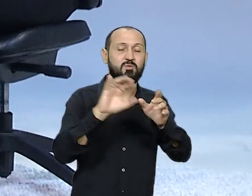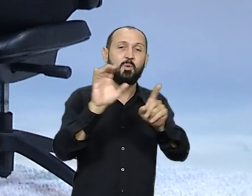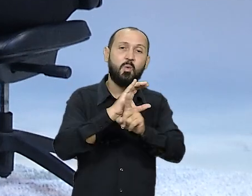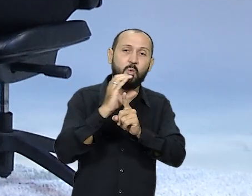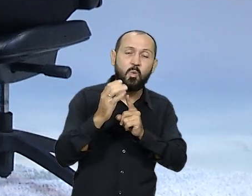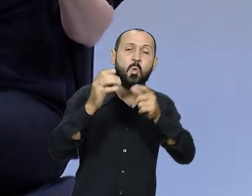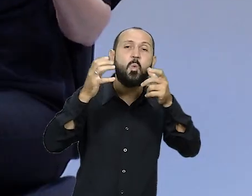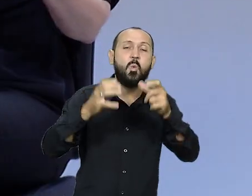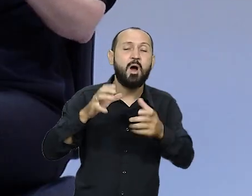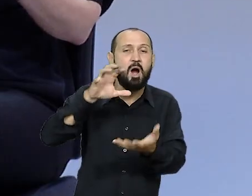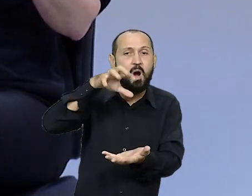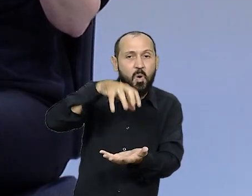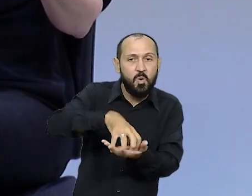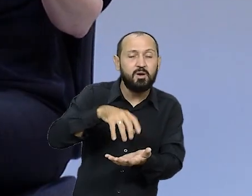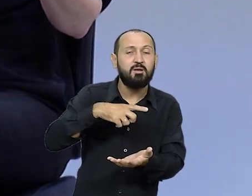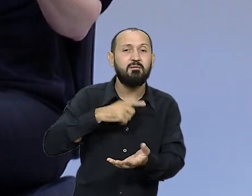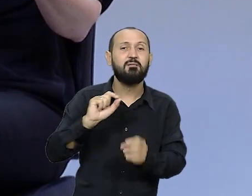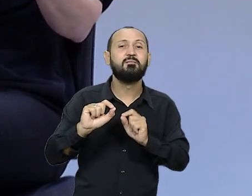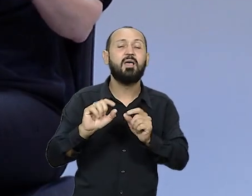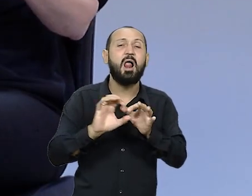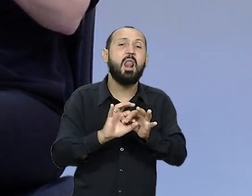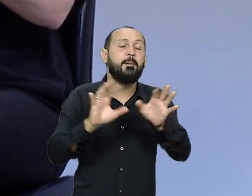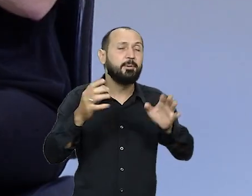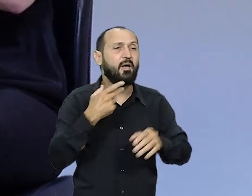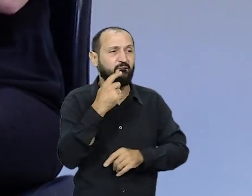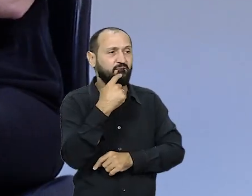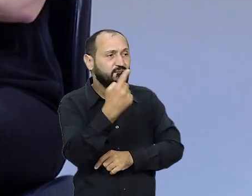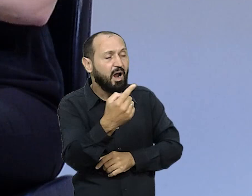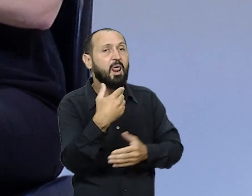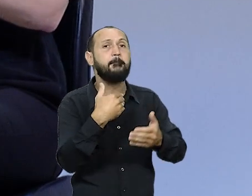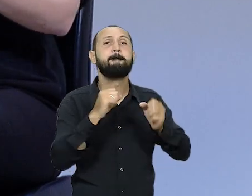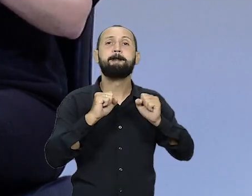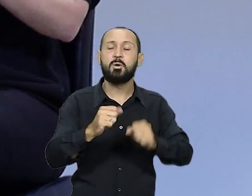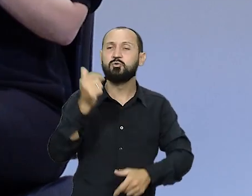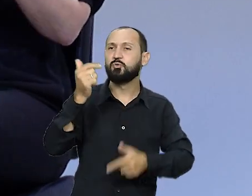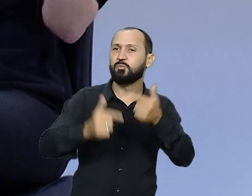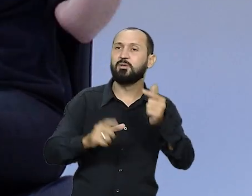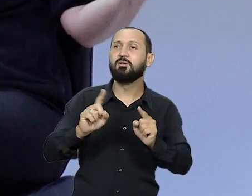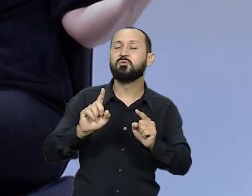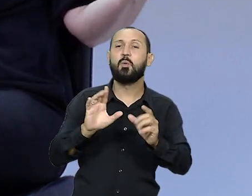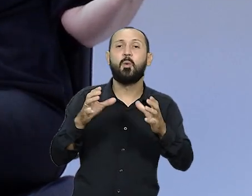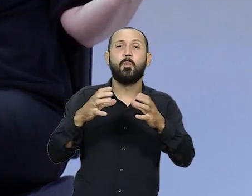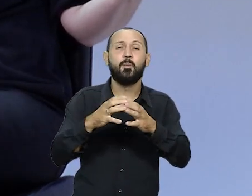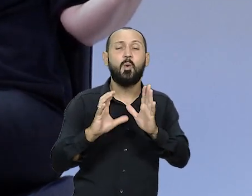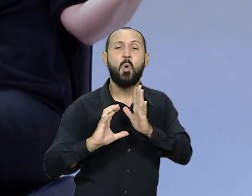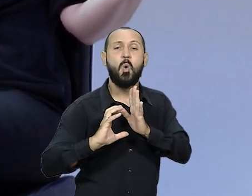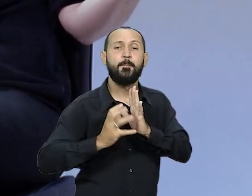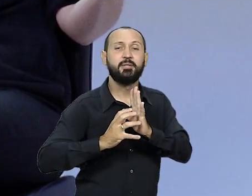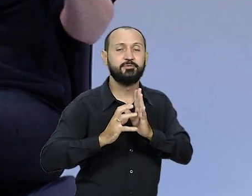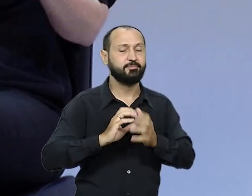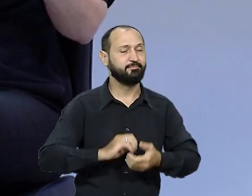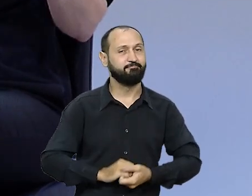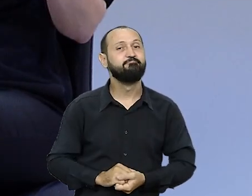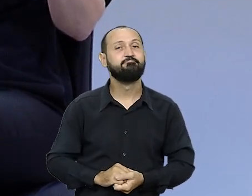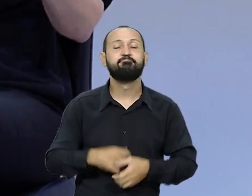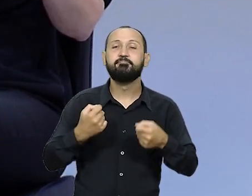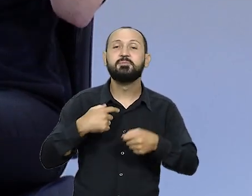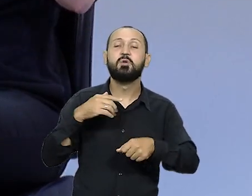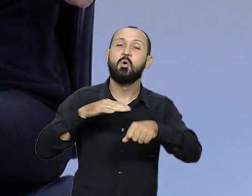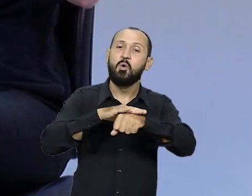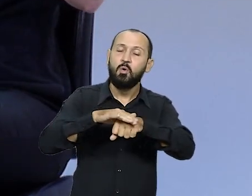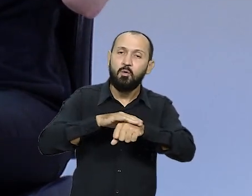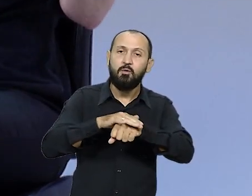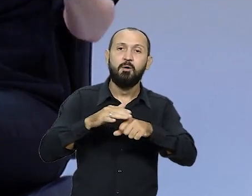comunidade, em um núcleo, onde se tem a liberdade de falar sobre política e não sobre partidos políticos. Nós devemos falar